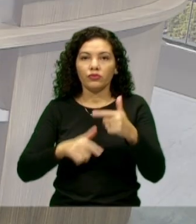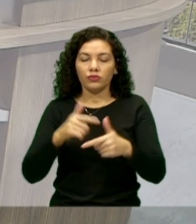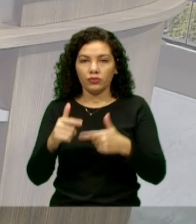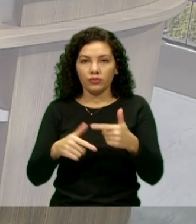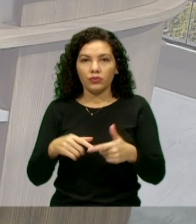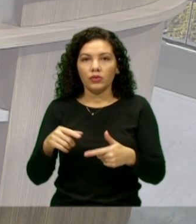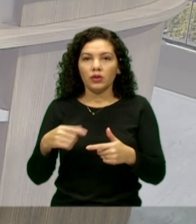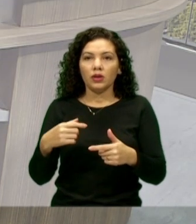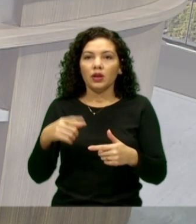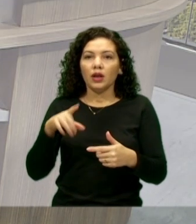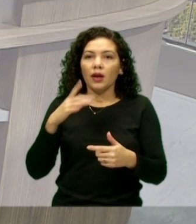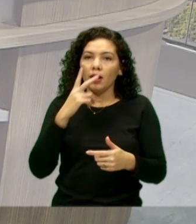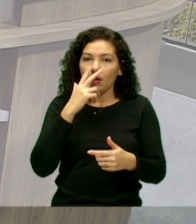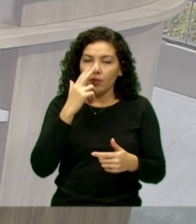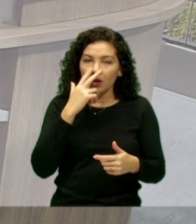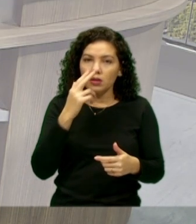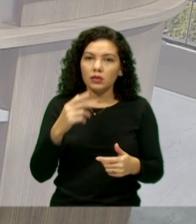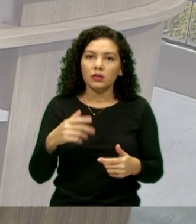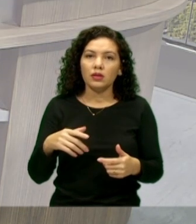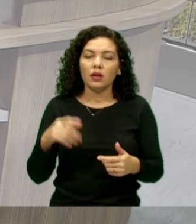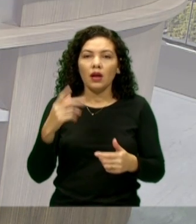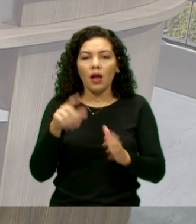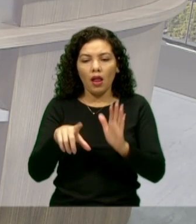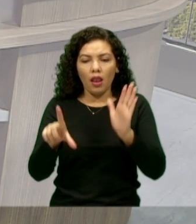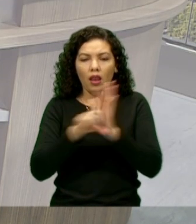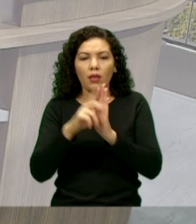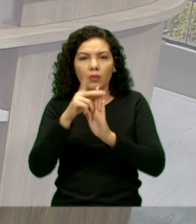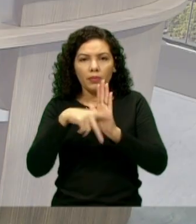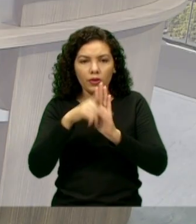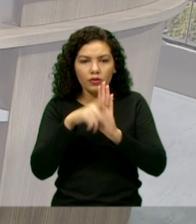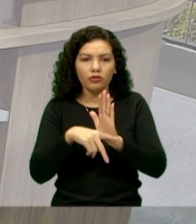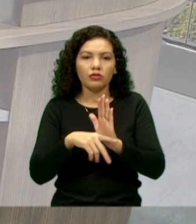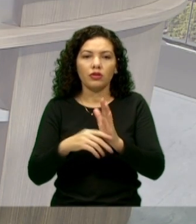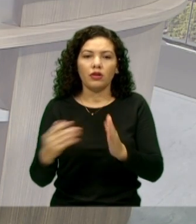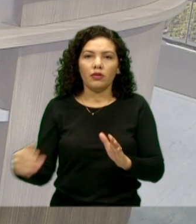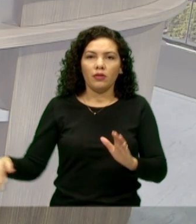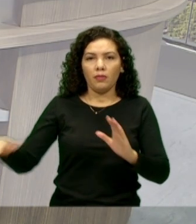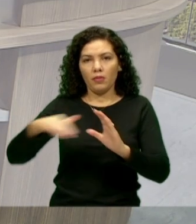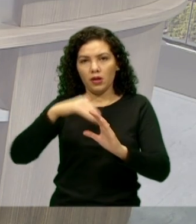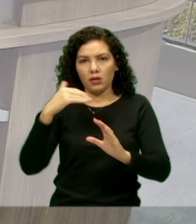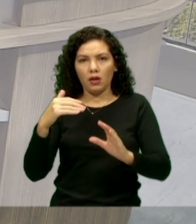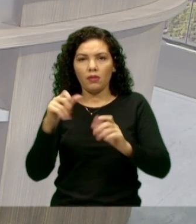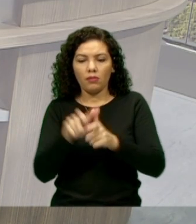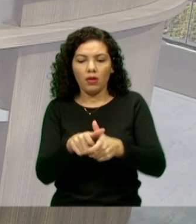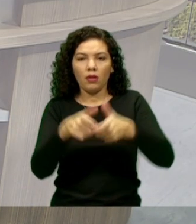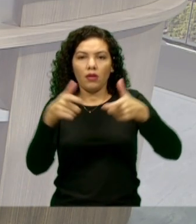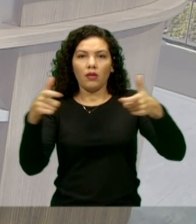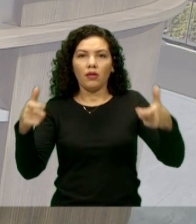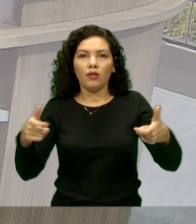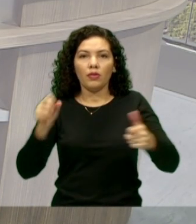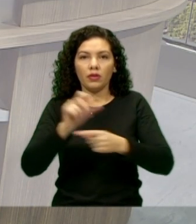como mandar um projeto de lei para cá, ampliando o teto,